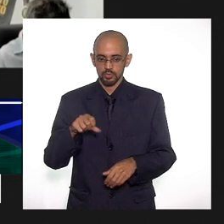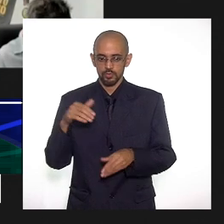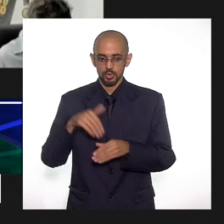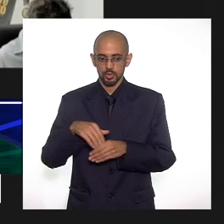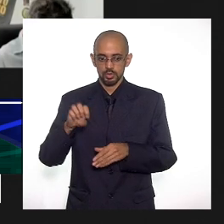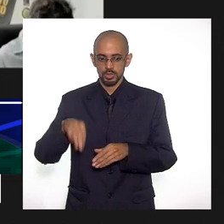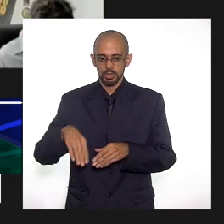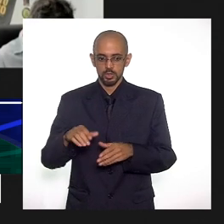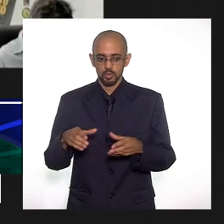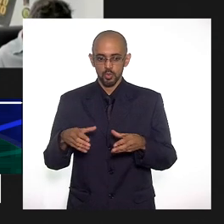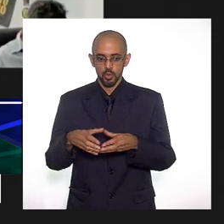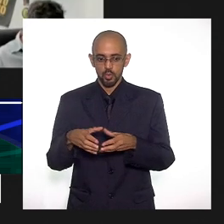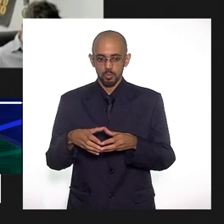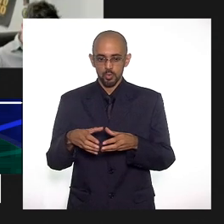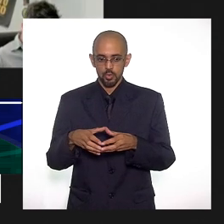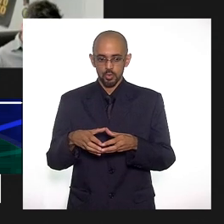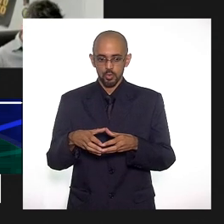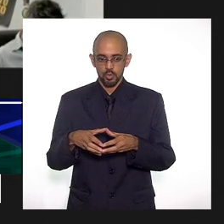Deputado